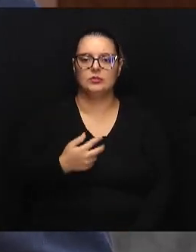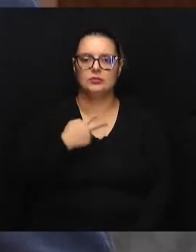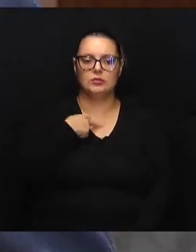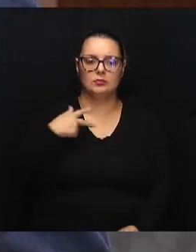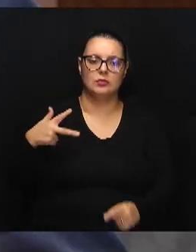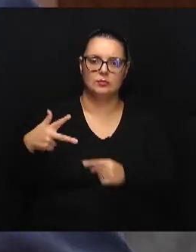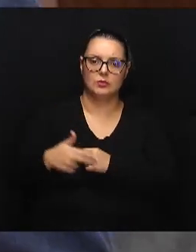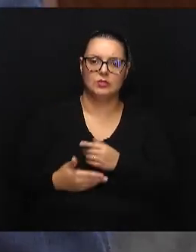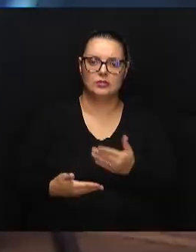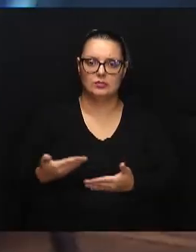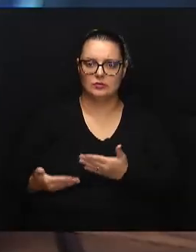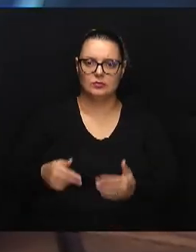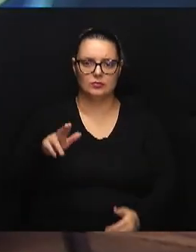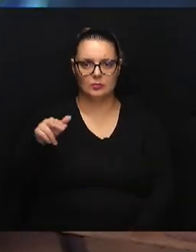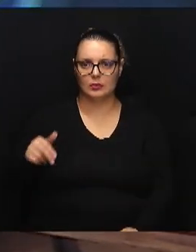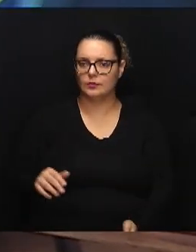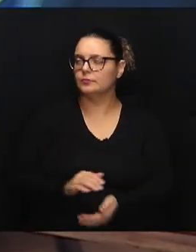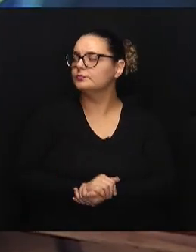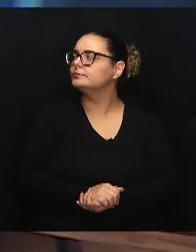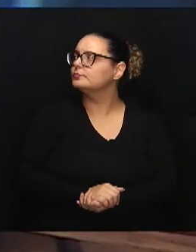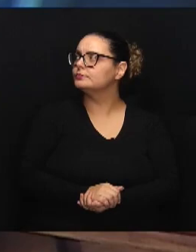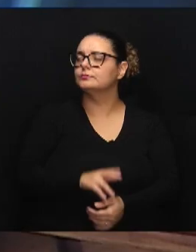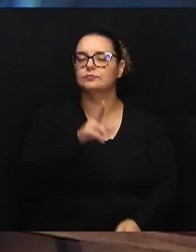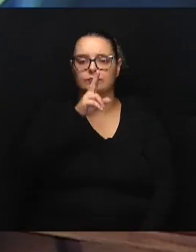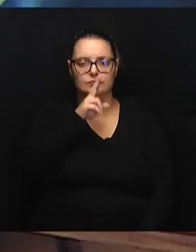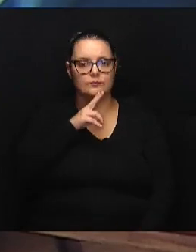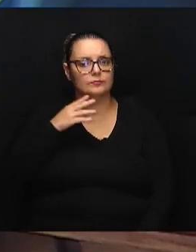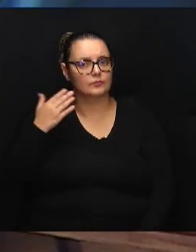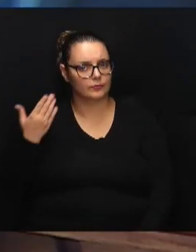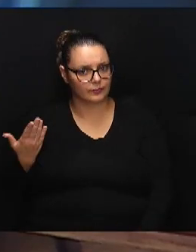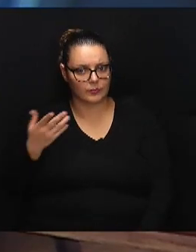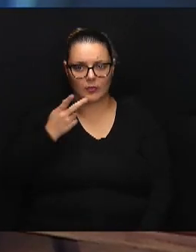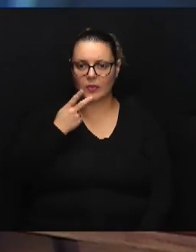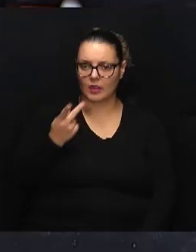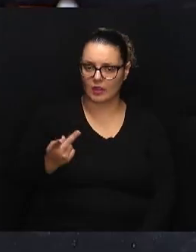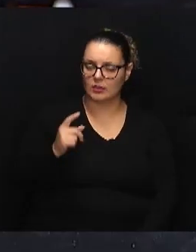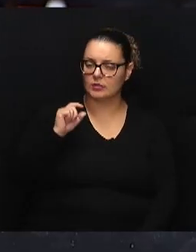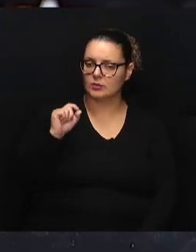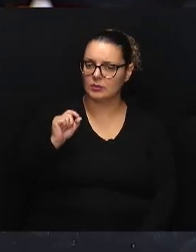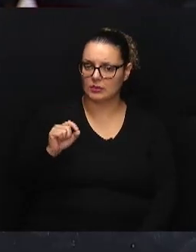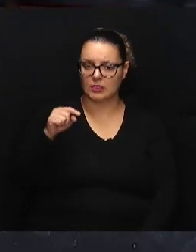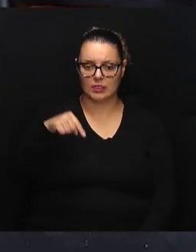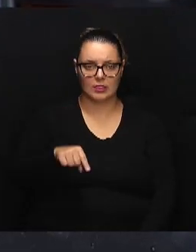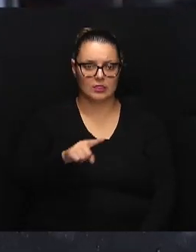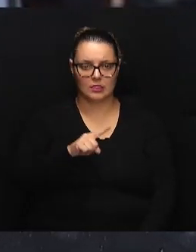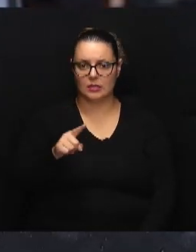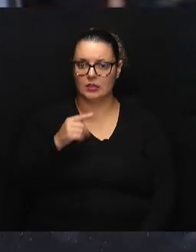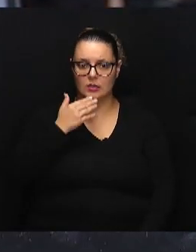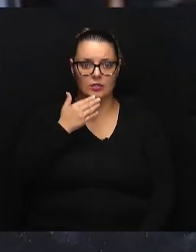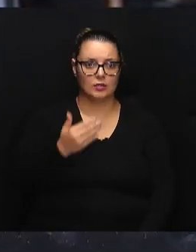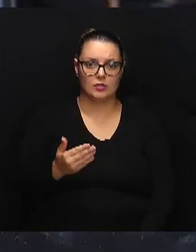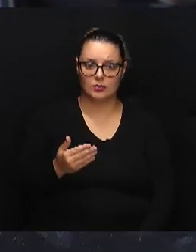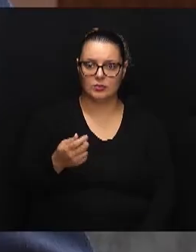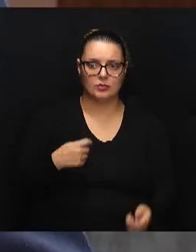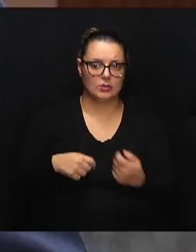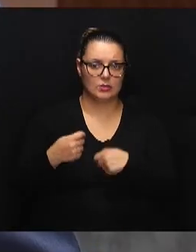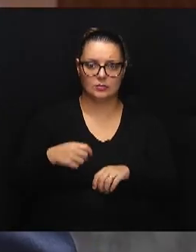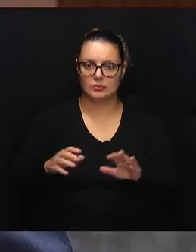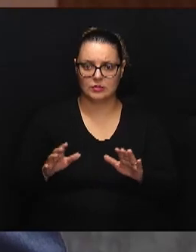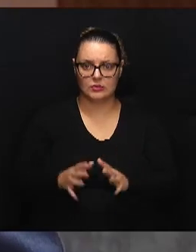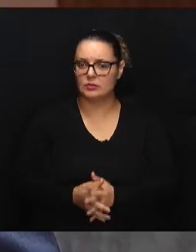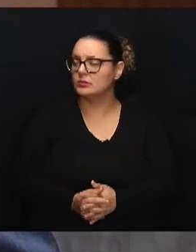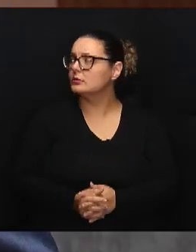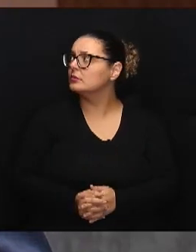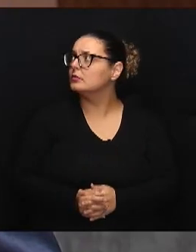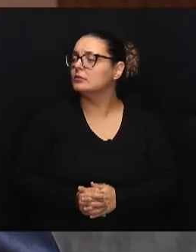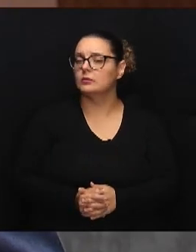interromper esse serviço em momento algum. Nelson Osseri ainda reforça que essa não é uma demanda administrativa. Não é